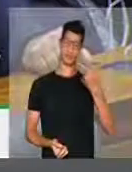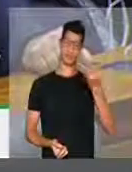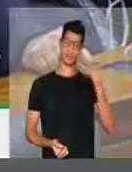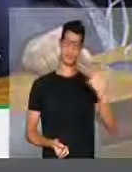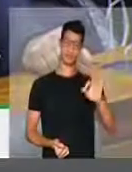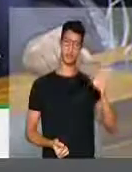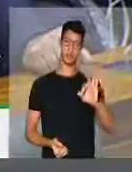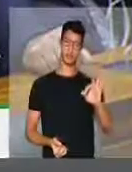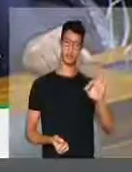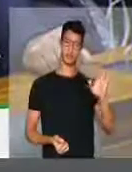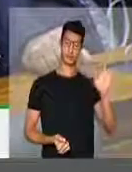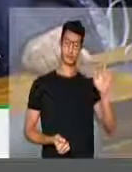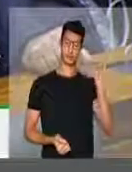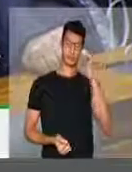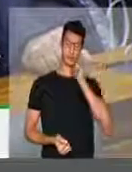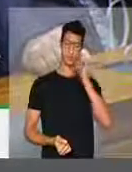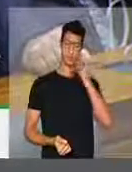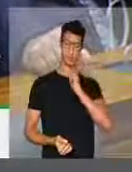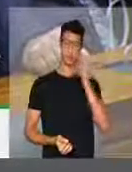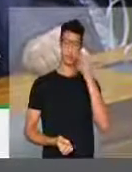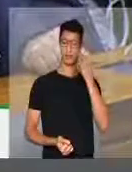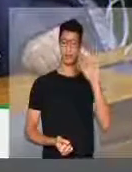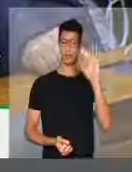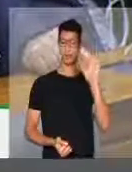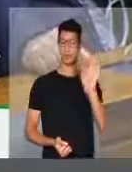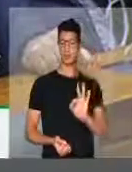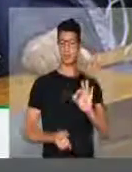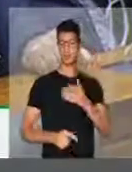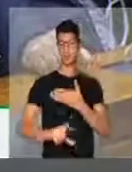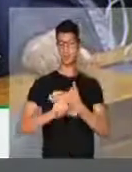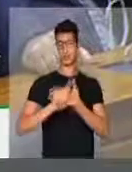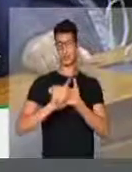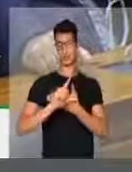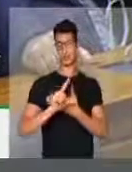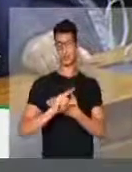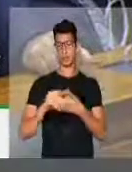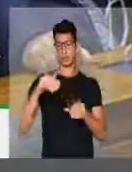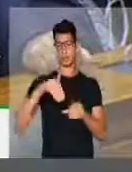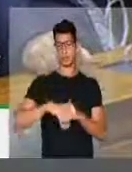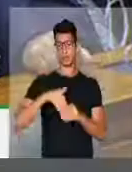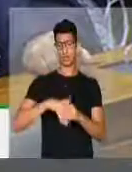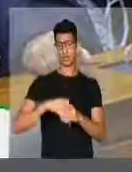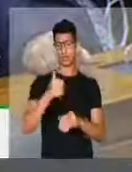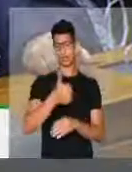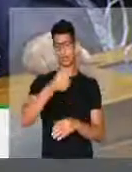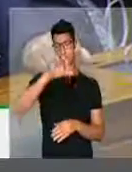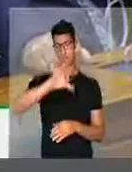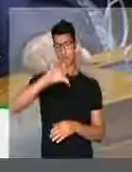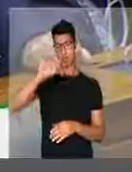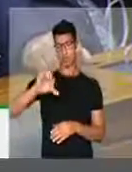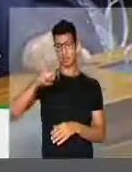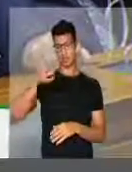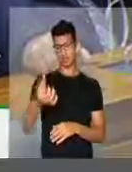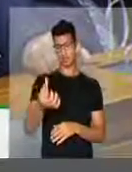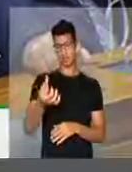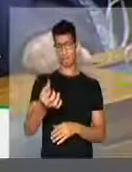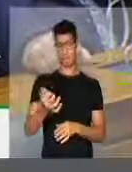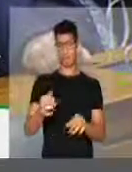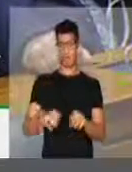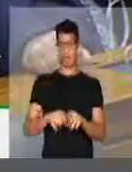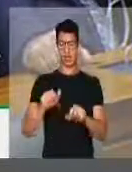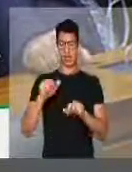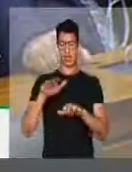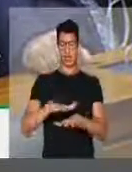20% de candidaturas femininas para os cargos legislativos nas eleições de 1996.